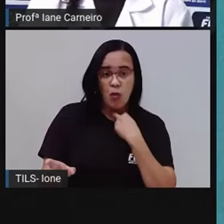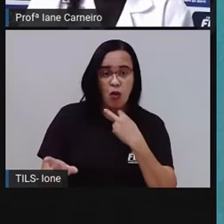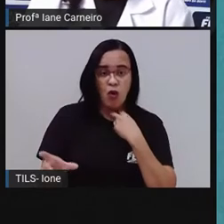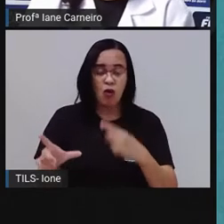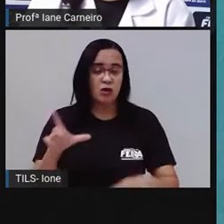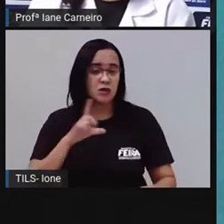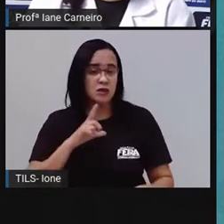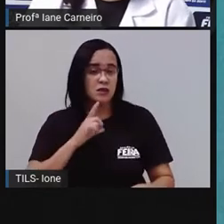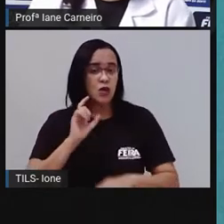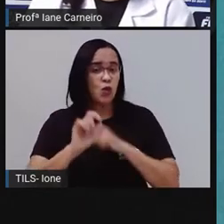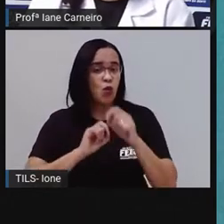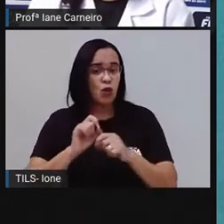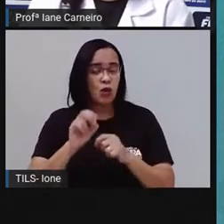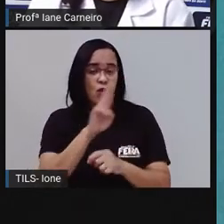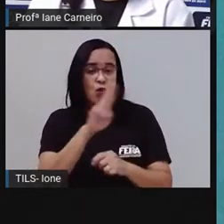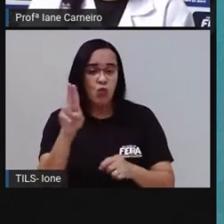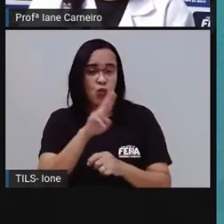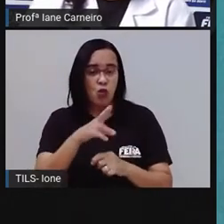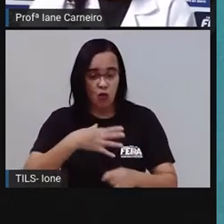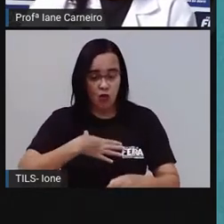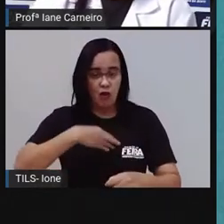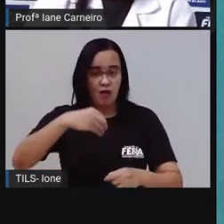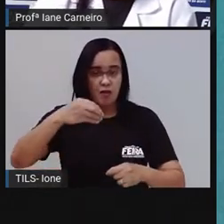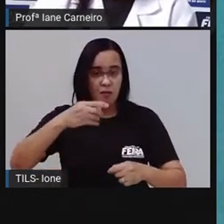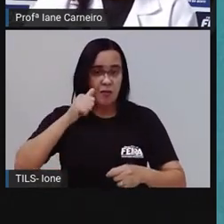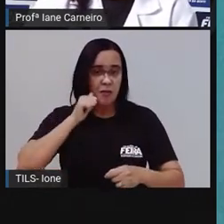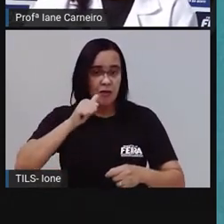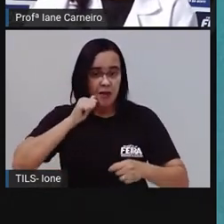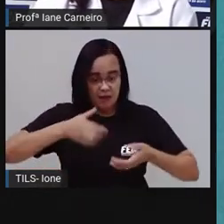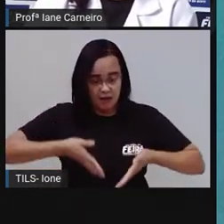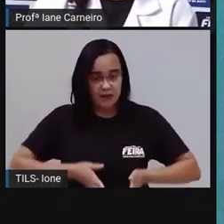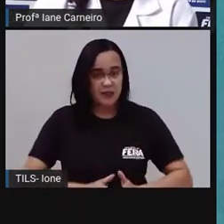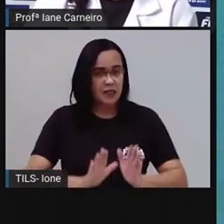que nascer? Qual será?